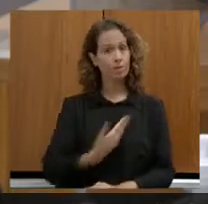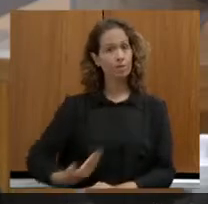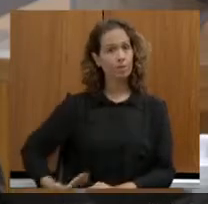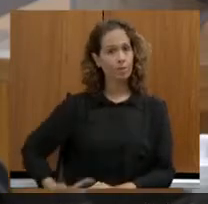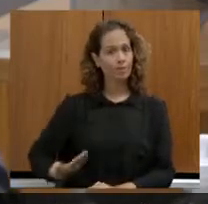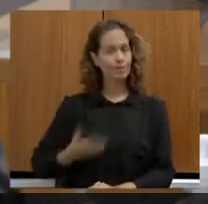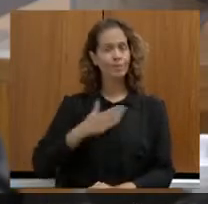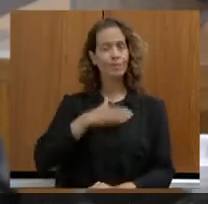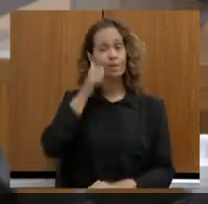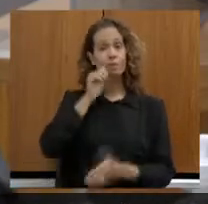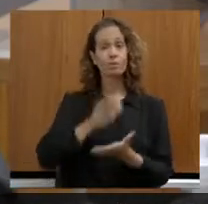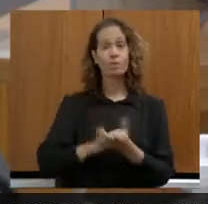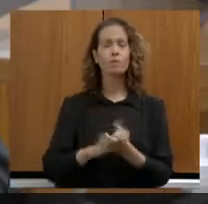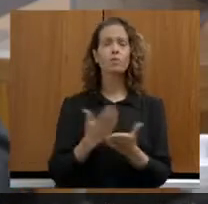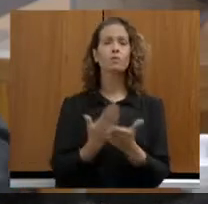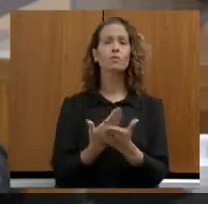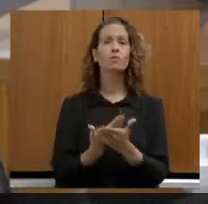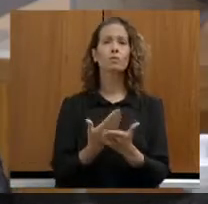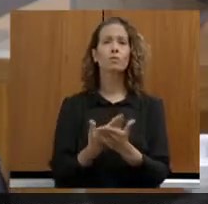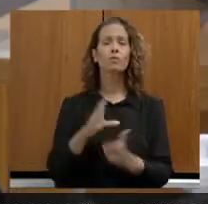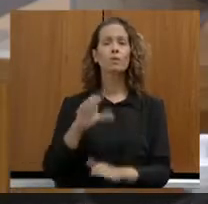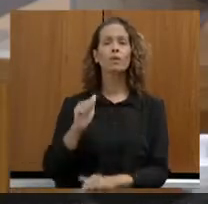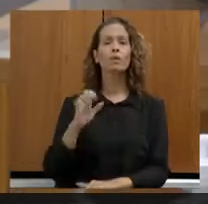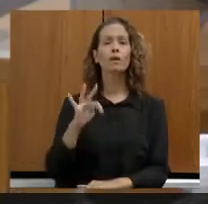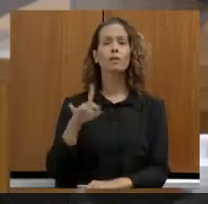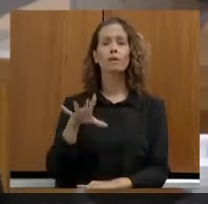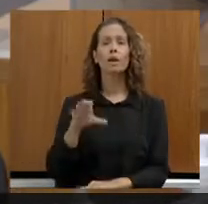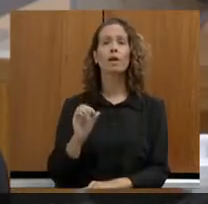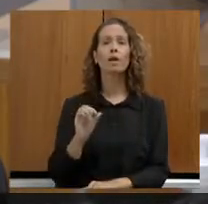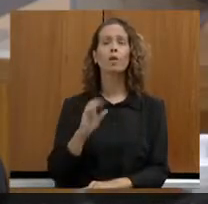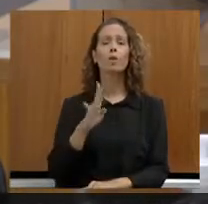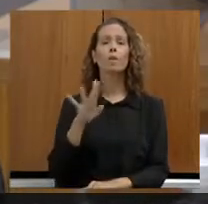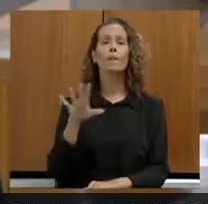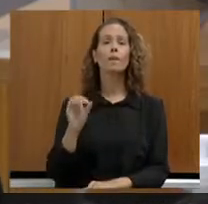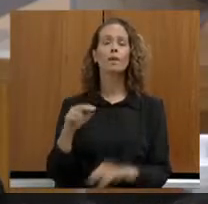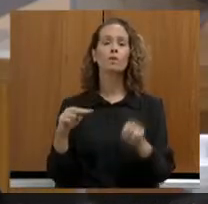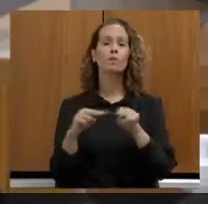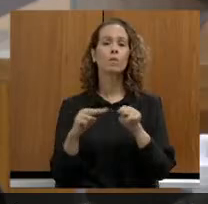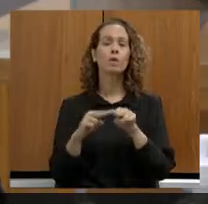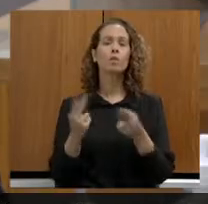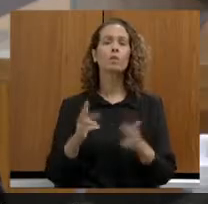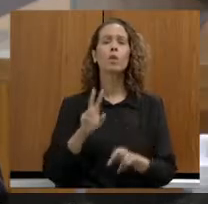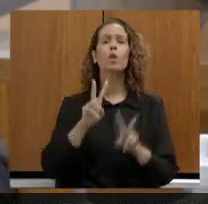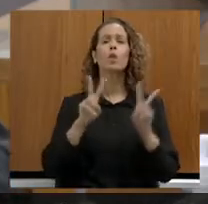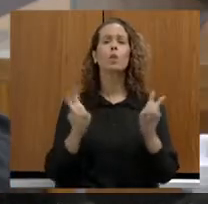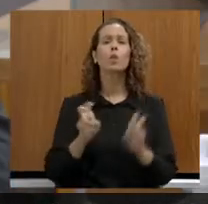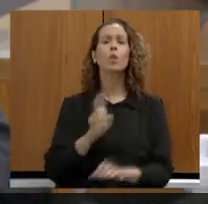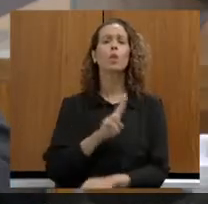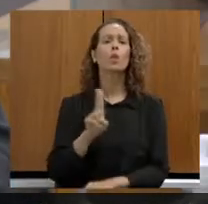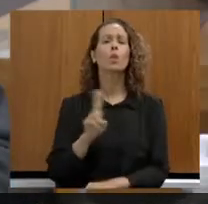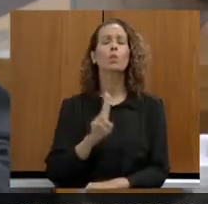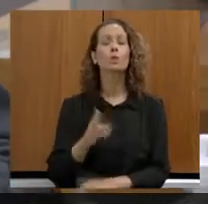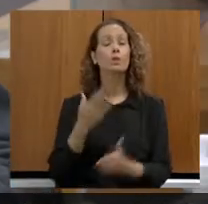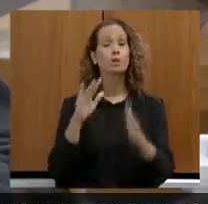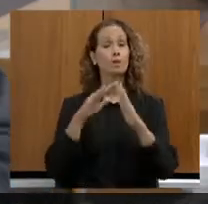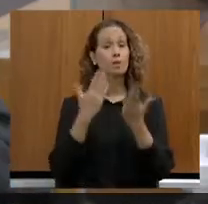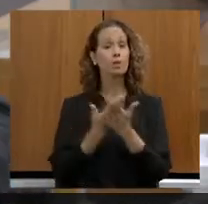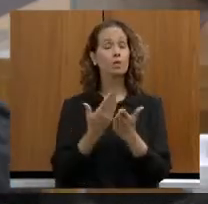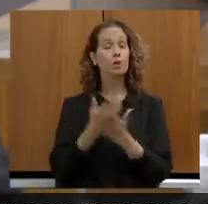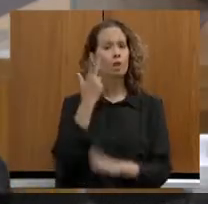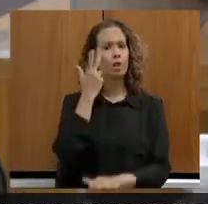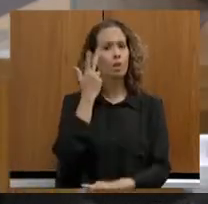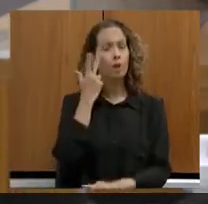é a minha mulher estudou numa escola Castelo Branco em Uberaba chamava Escola Normal quero uma escola